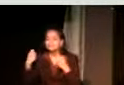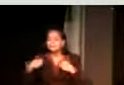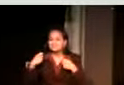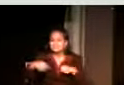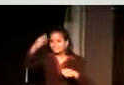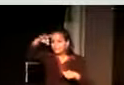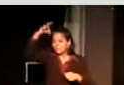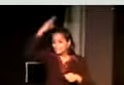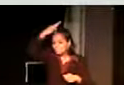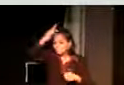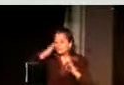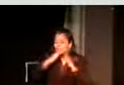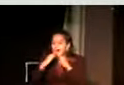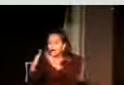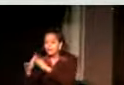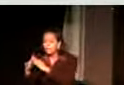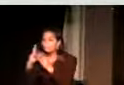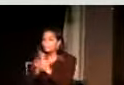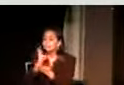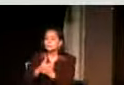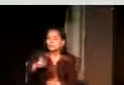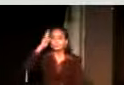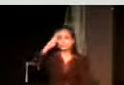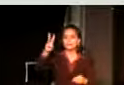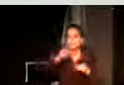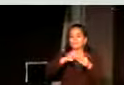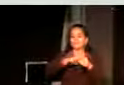mesmo que ele seja dono da Volkswagen